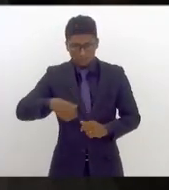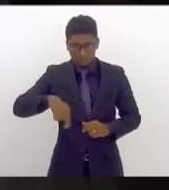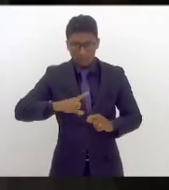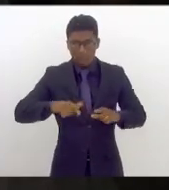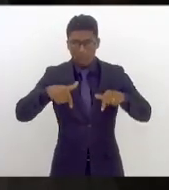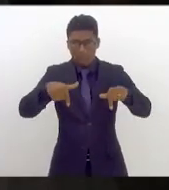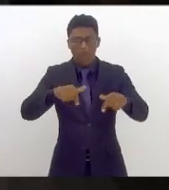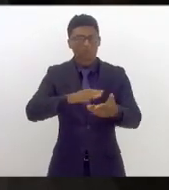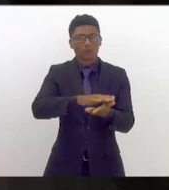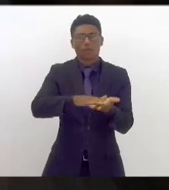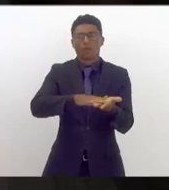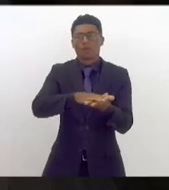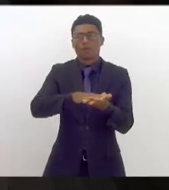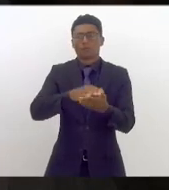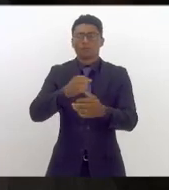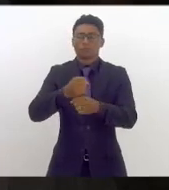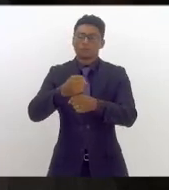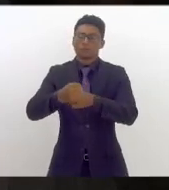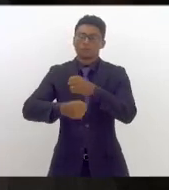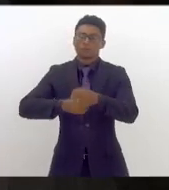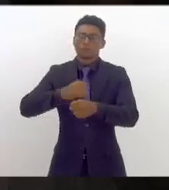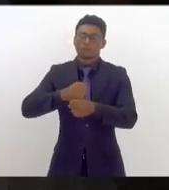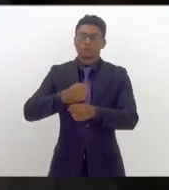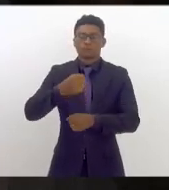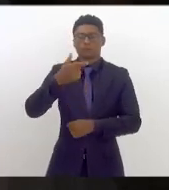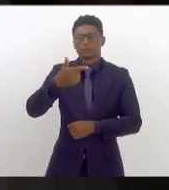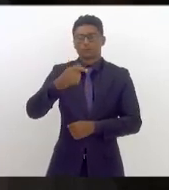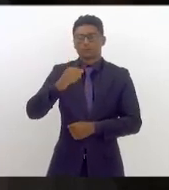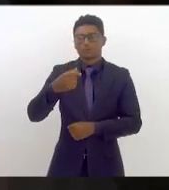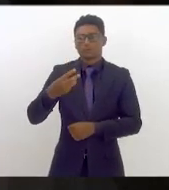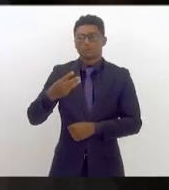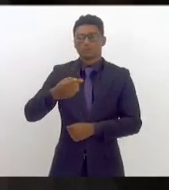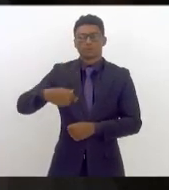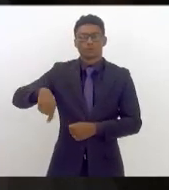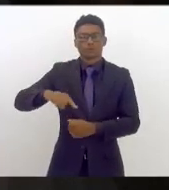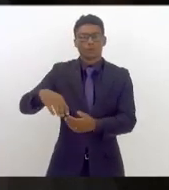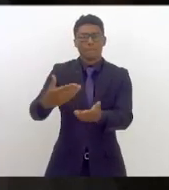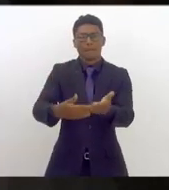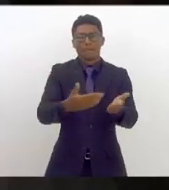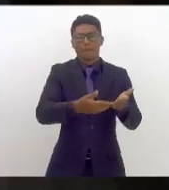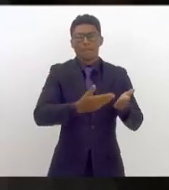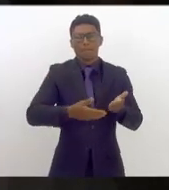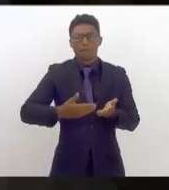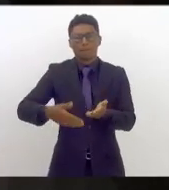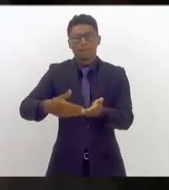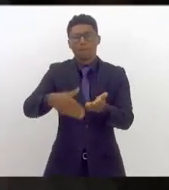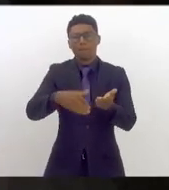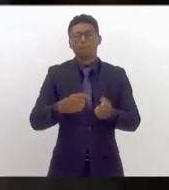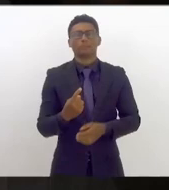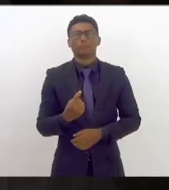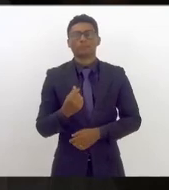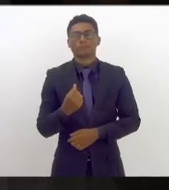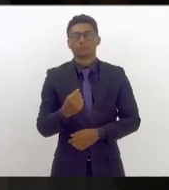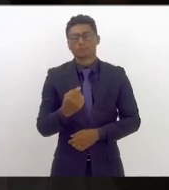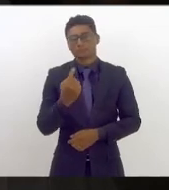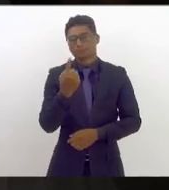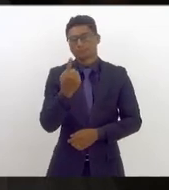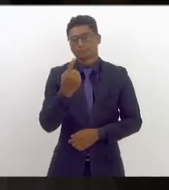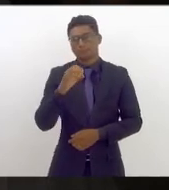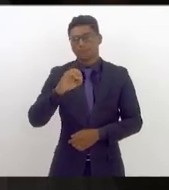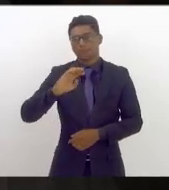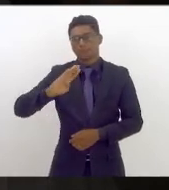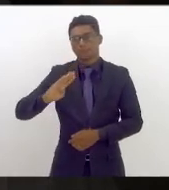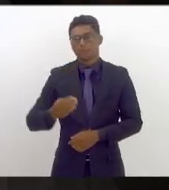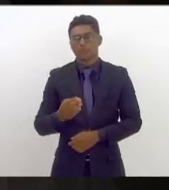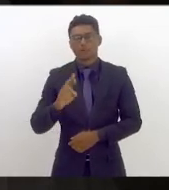em 2023, perderemos 10 bilhões de reais. 10 bilhões de